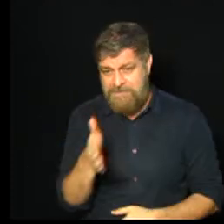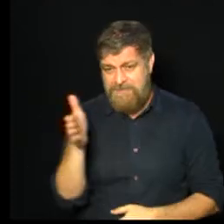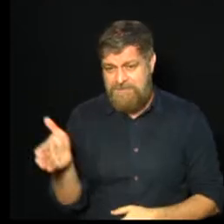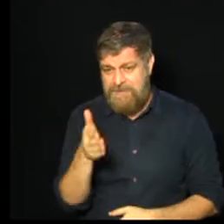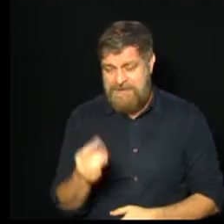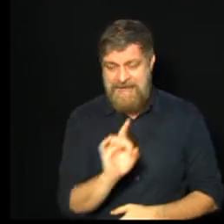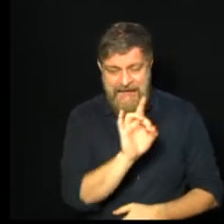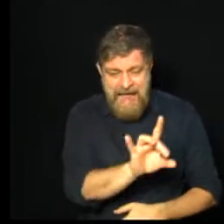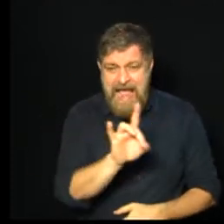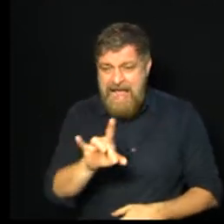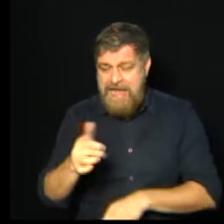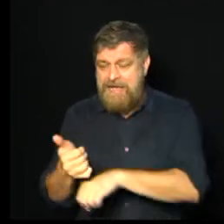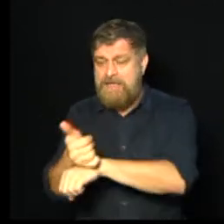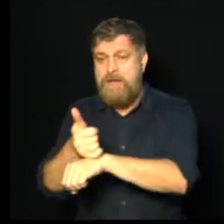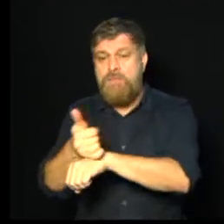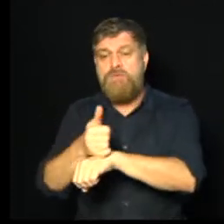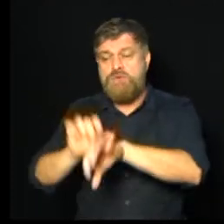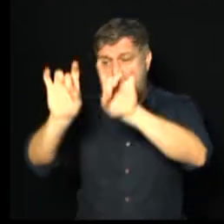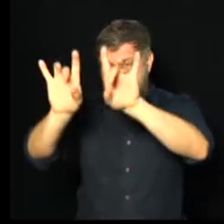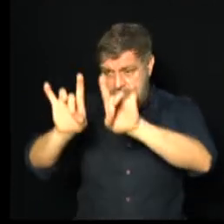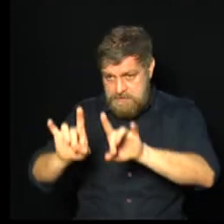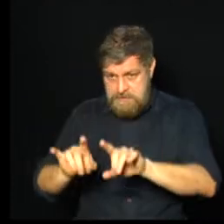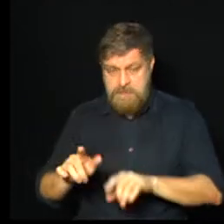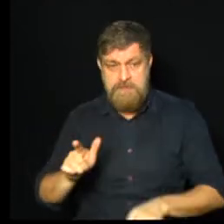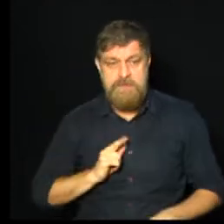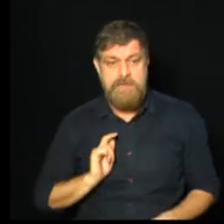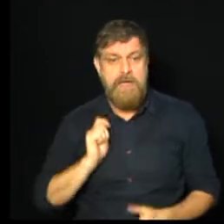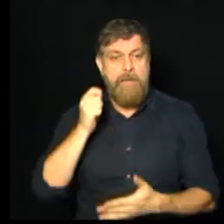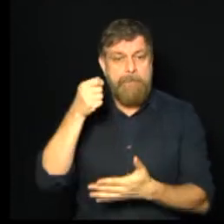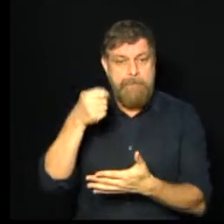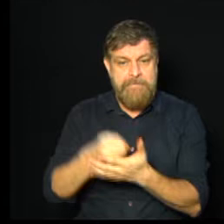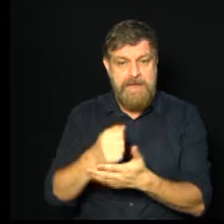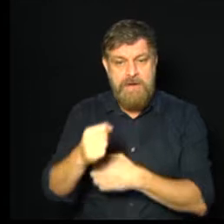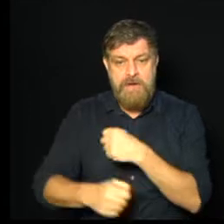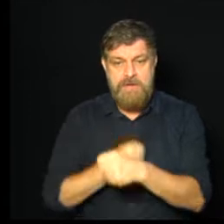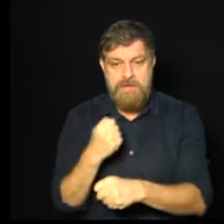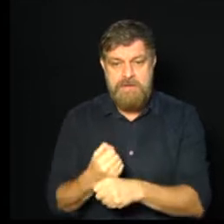cada especialidade. Então, tem um custo, um impacto anual de R$